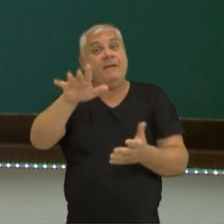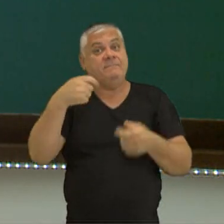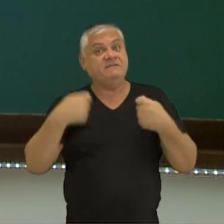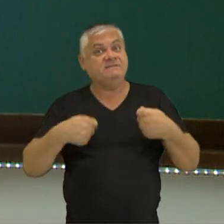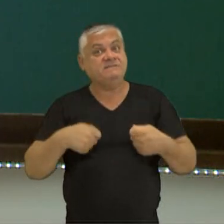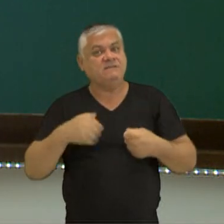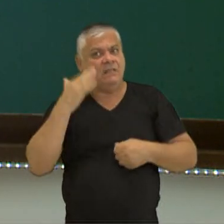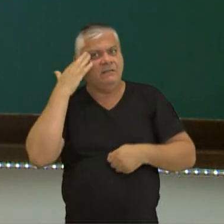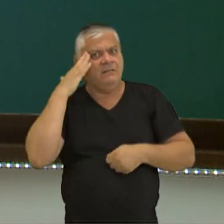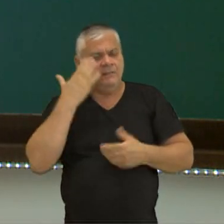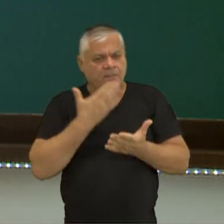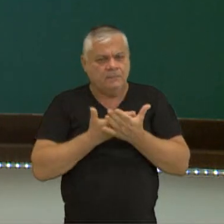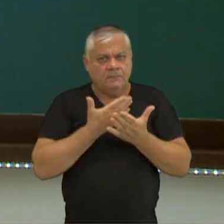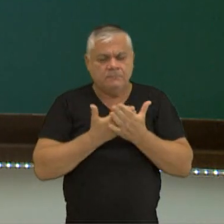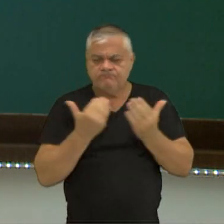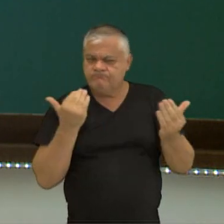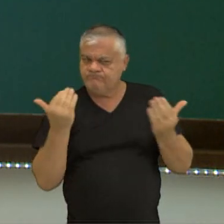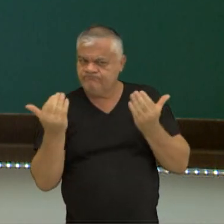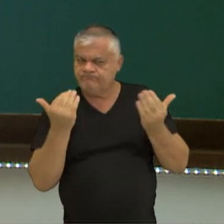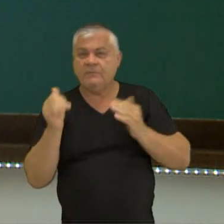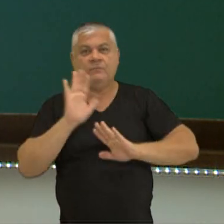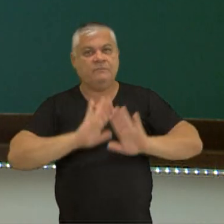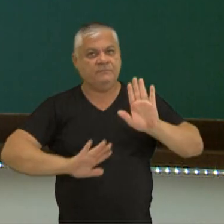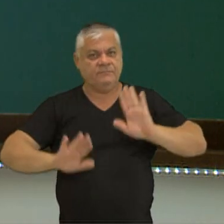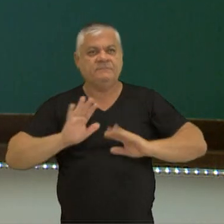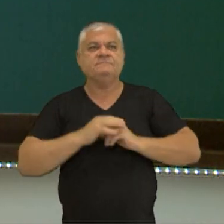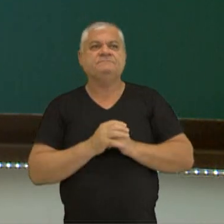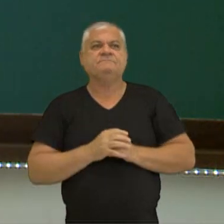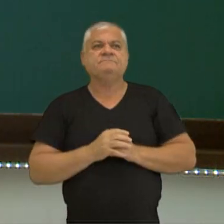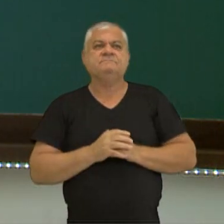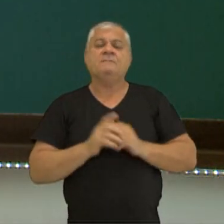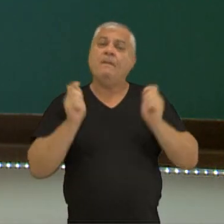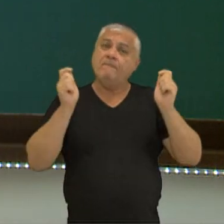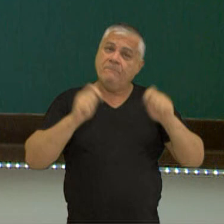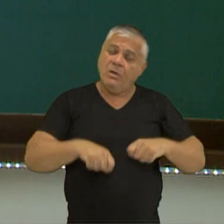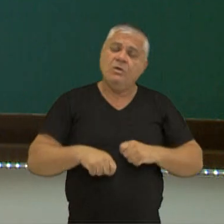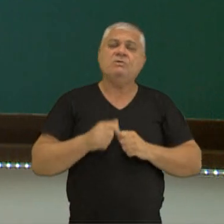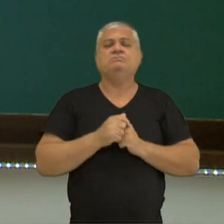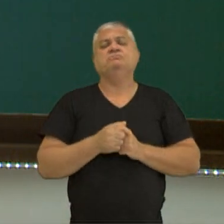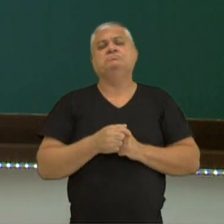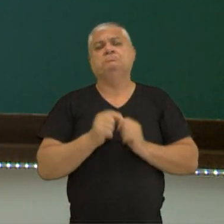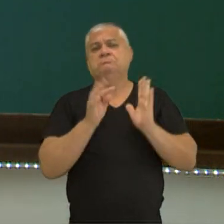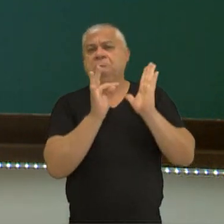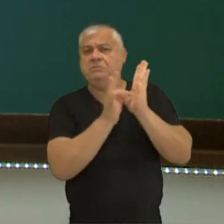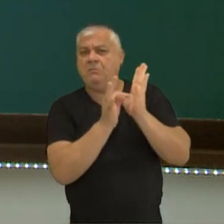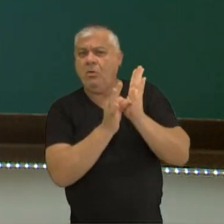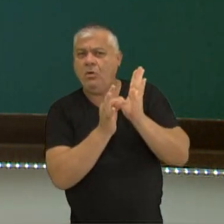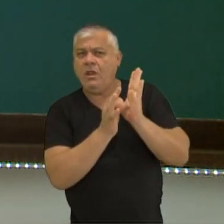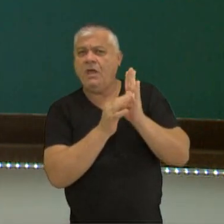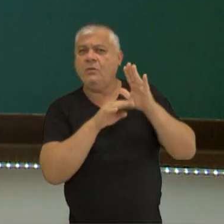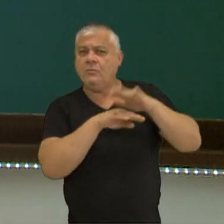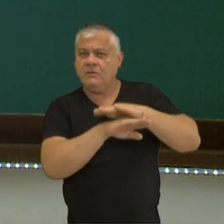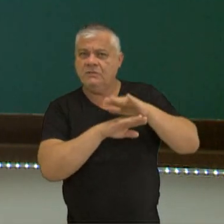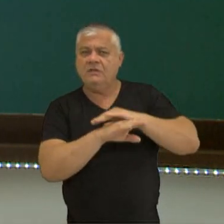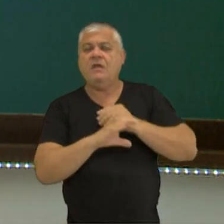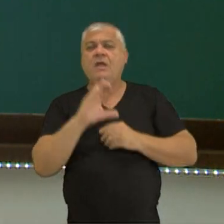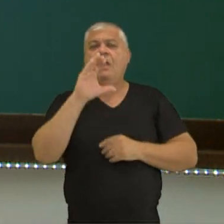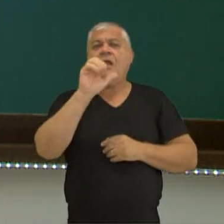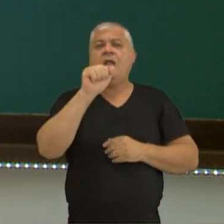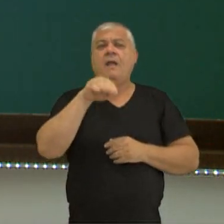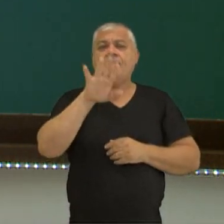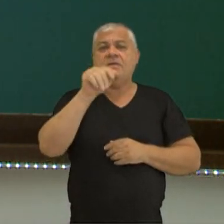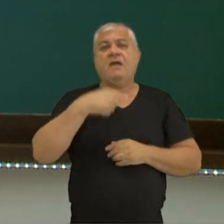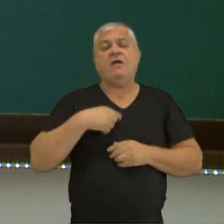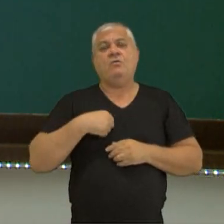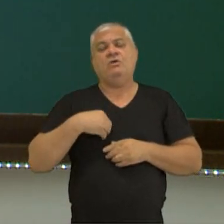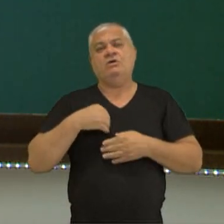muito bem dentro do que a gente tem que falar, tá? Pode ter renda fixa, a curto prazo, cambial, que aposta